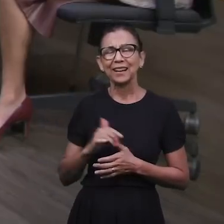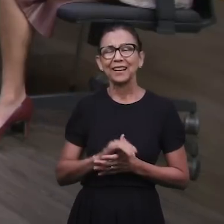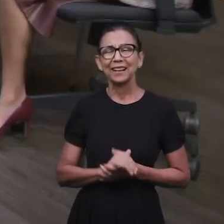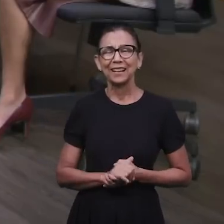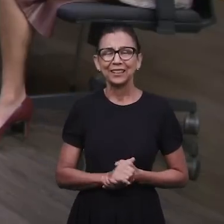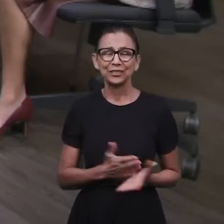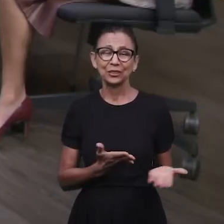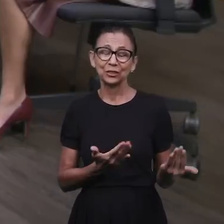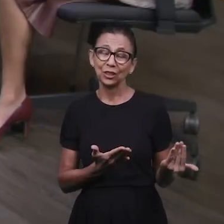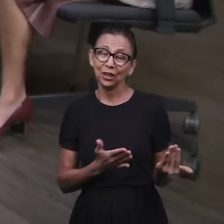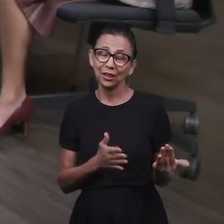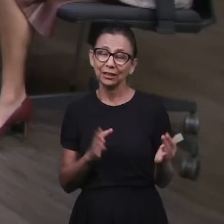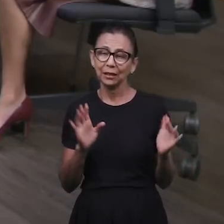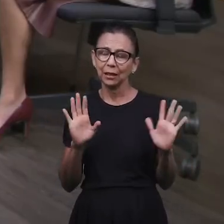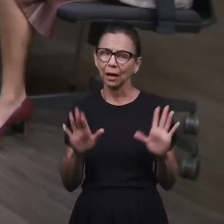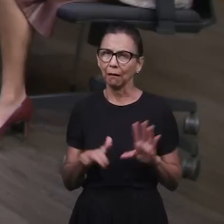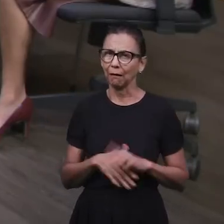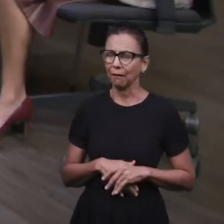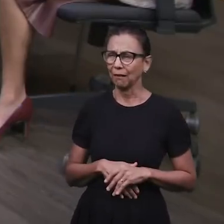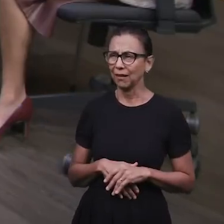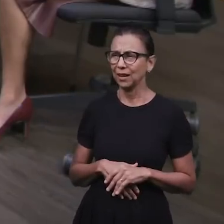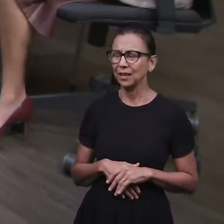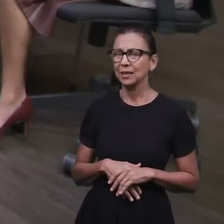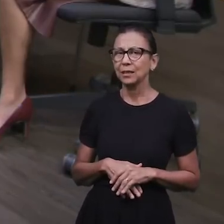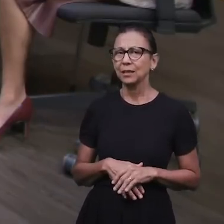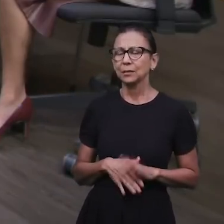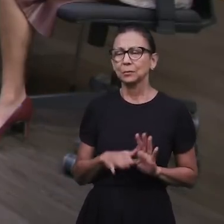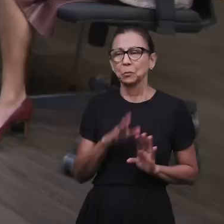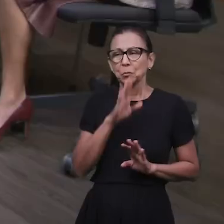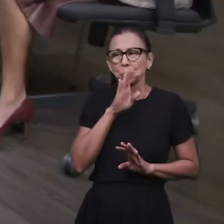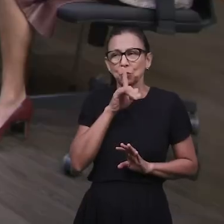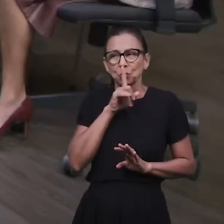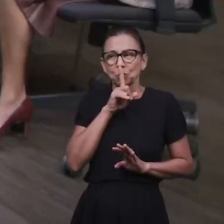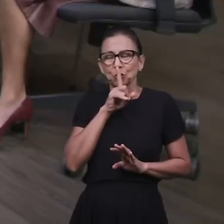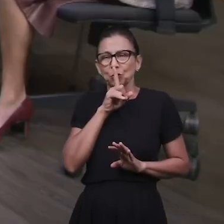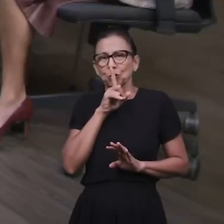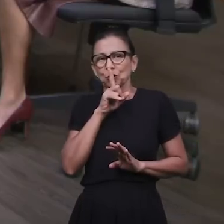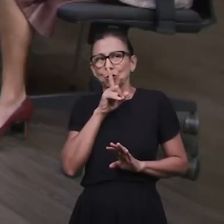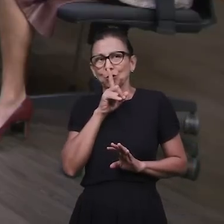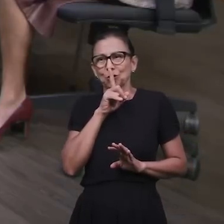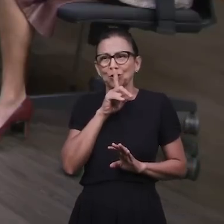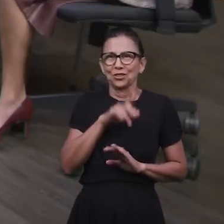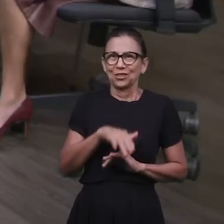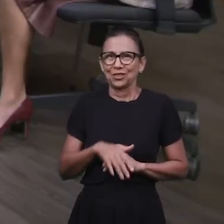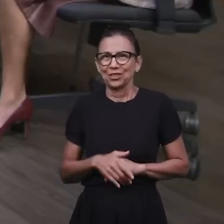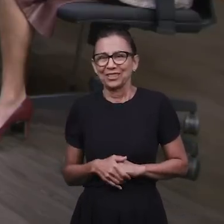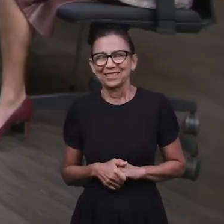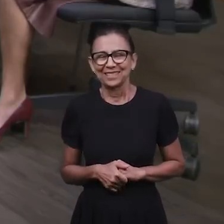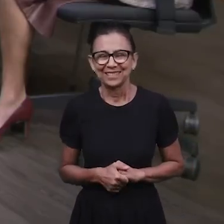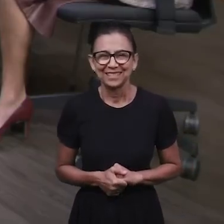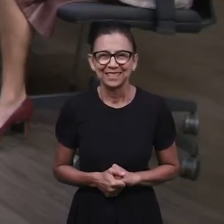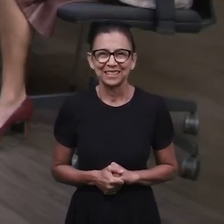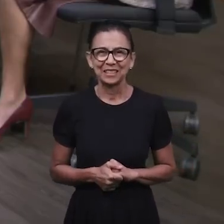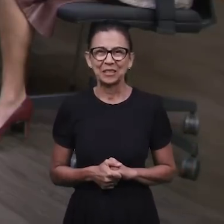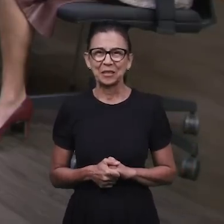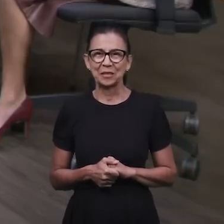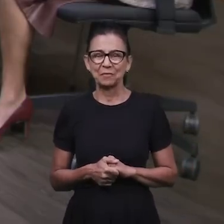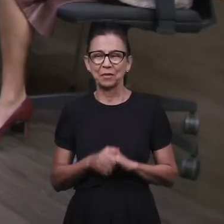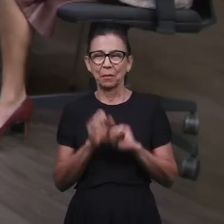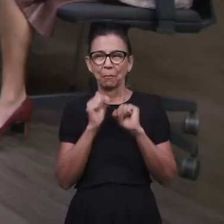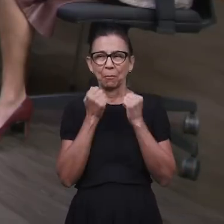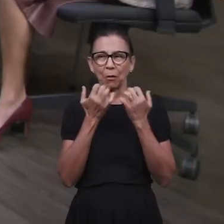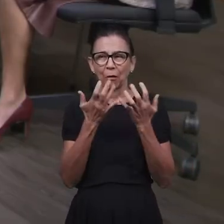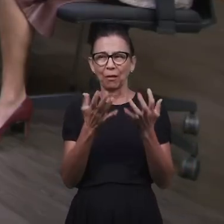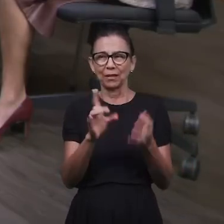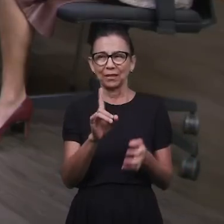nós nos conhecemos. Nem vale muito a pena dizer há quanto tempo nos conhecemos, né, Ailton? O tempo de jovem. O tempo de jovem. O tempo de jovem, é verdade.